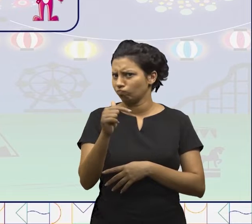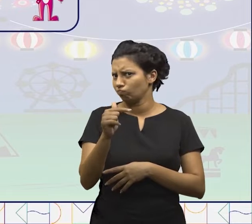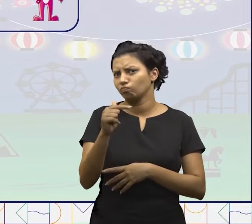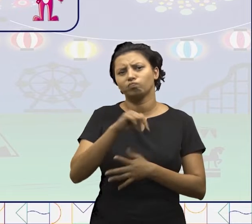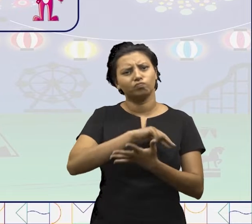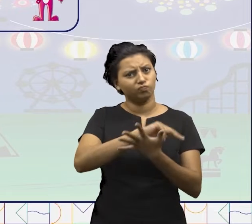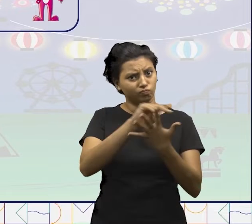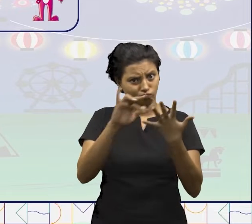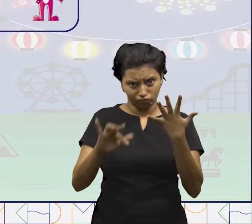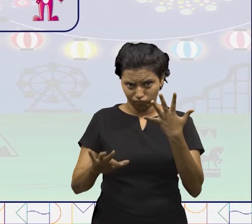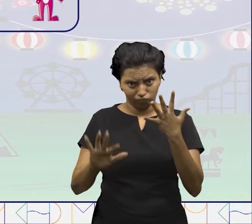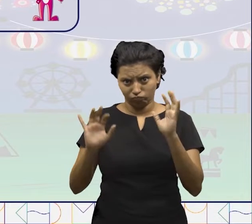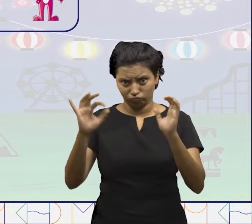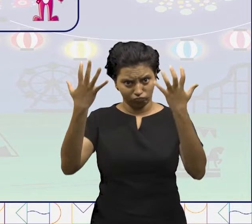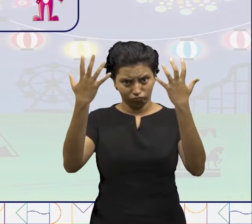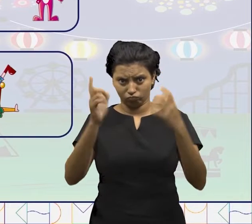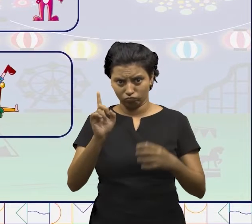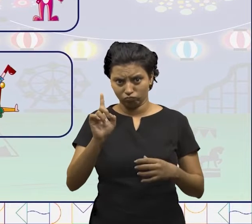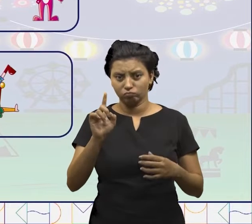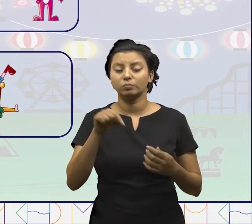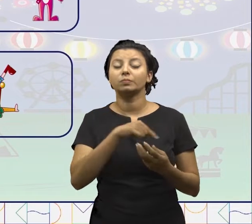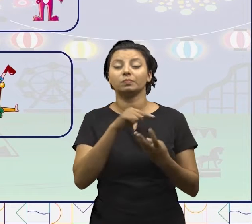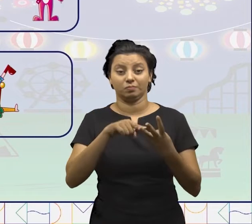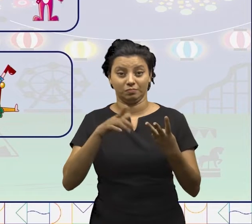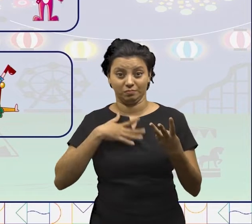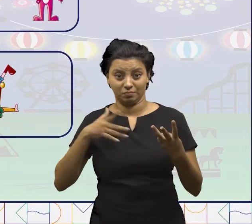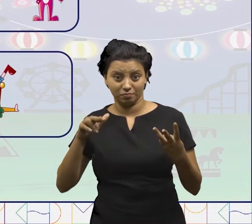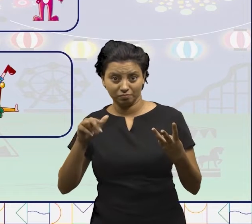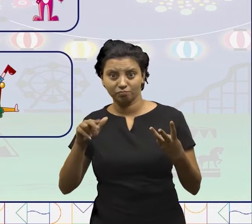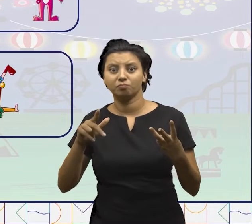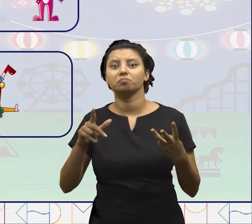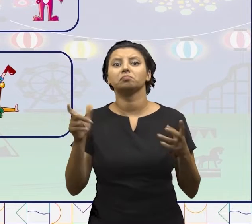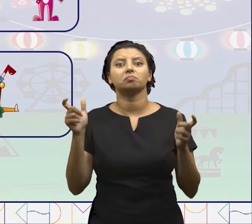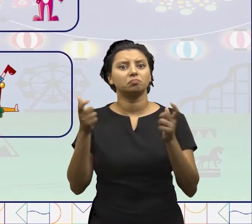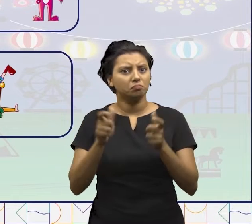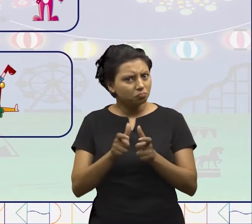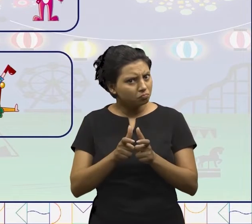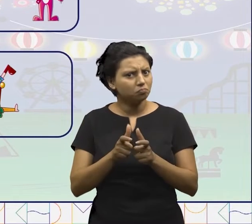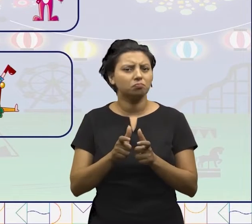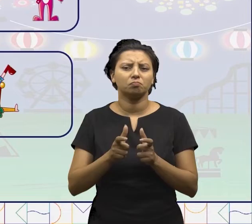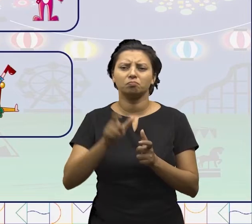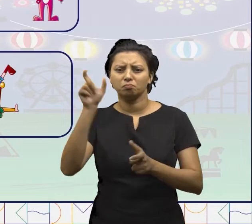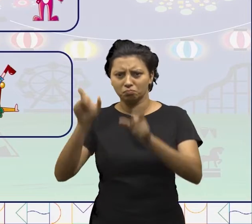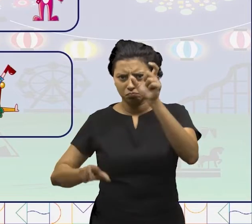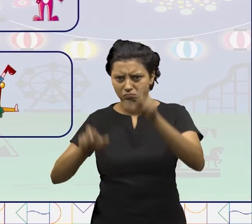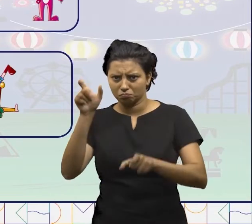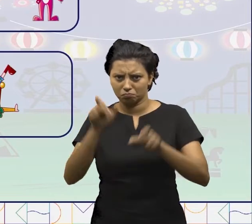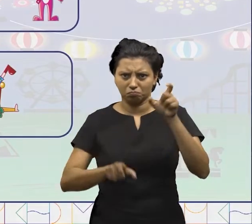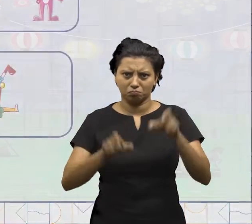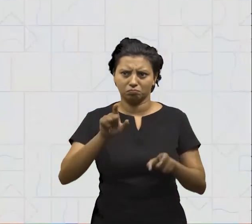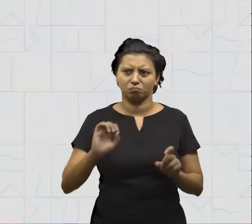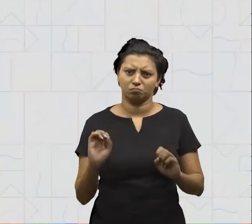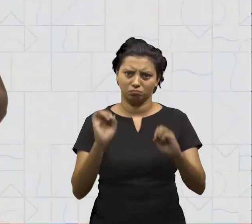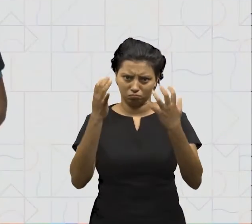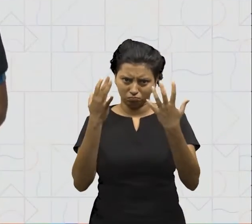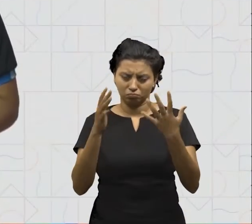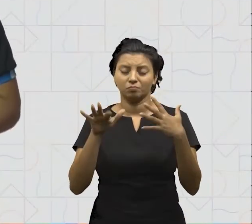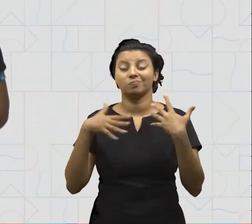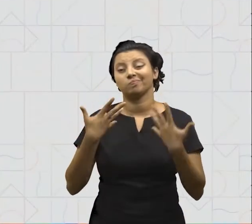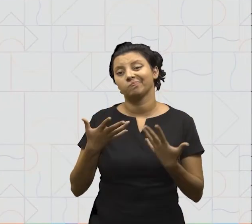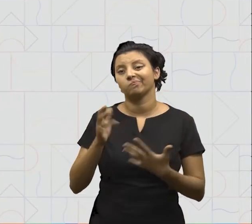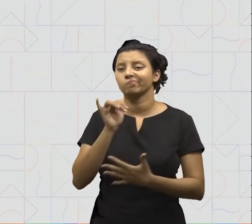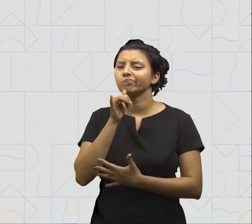tantas atrações assim. E quando minha irmã foi, disse que haviam bem poucos personagens no show.